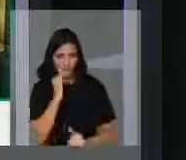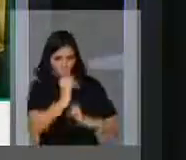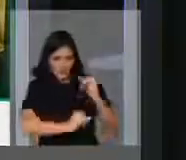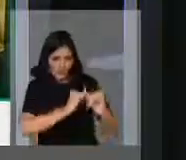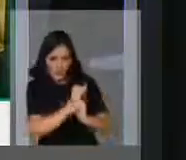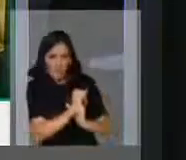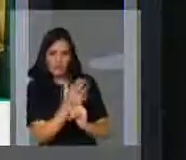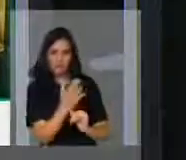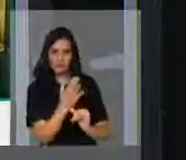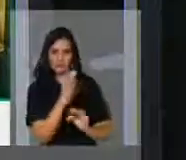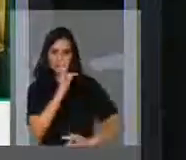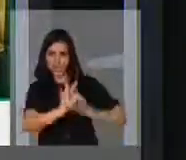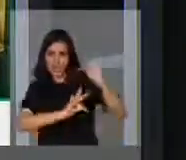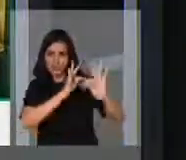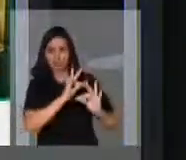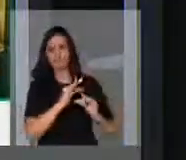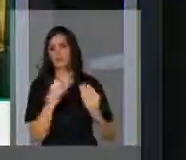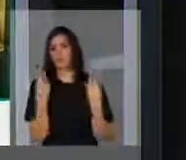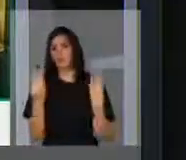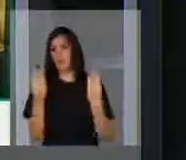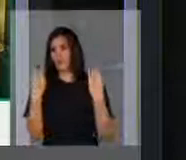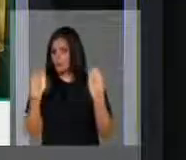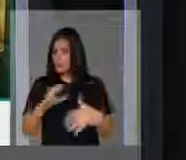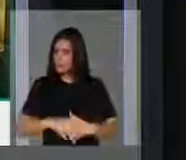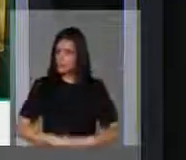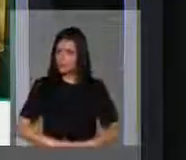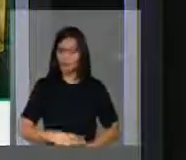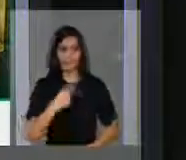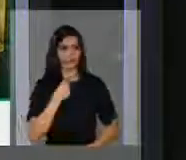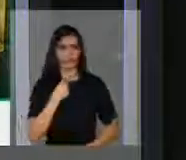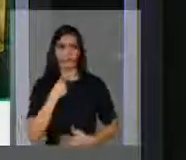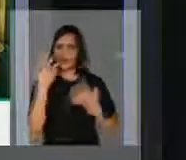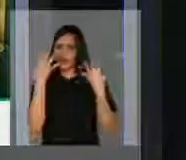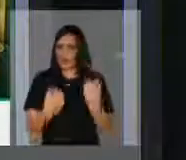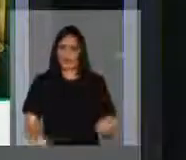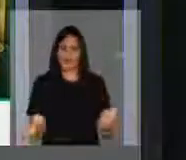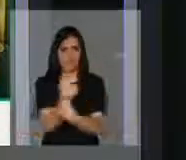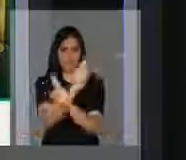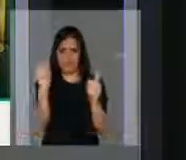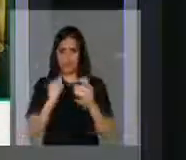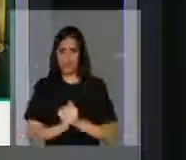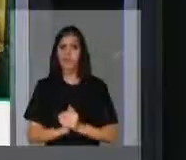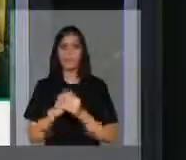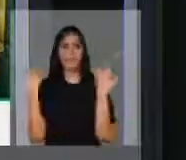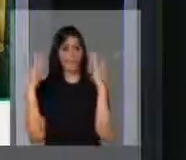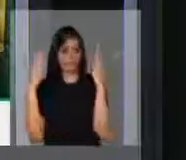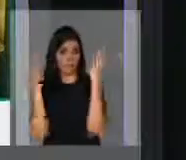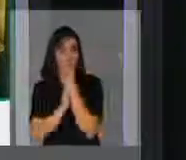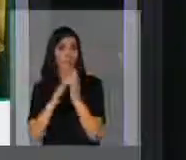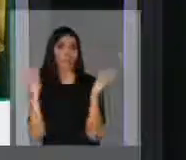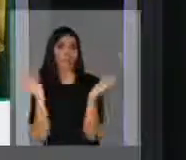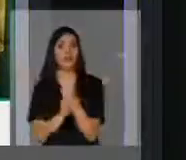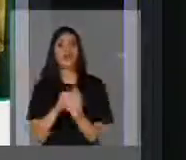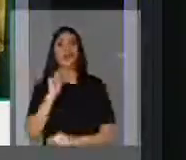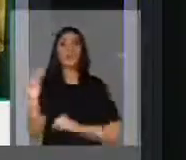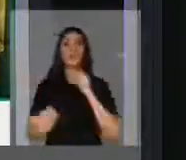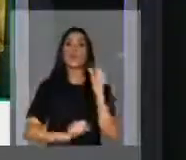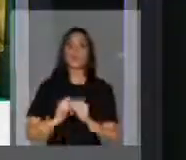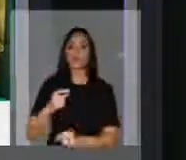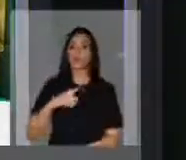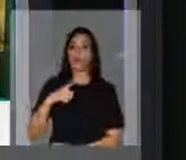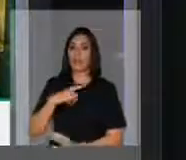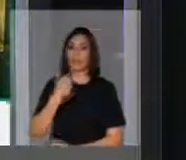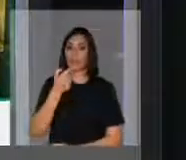justifica. Portanto, parabenizo, e para que Vossas Excelências tenham uma ideia, nós pegamos aqui